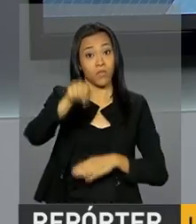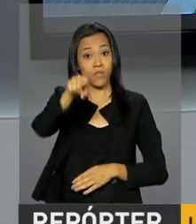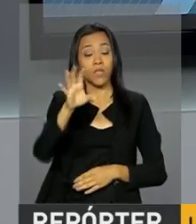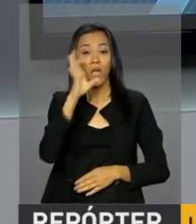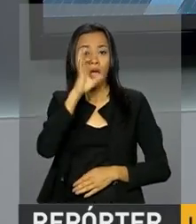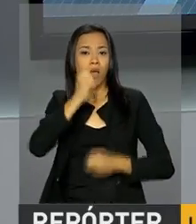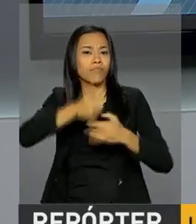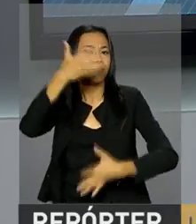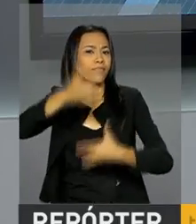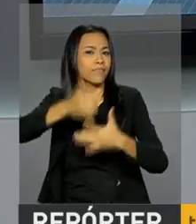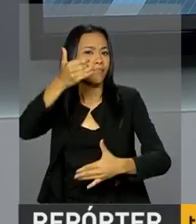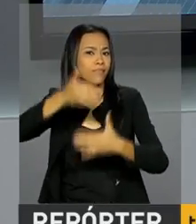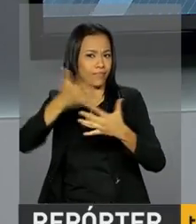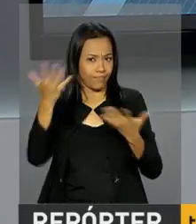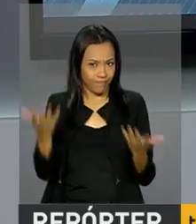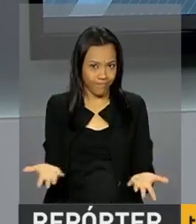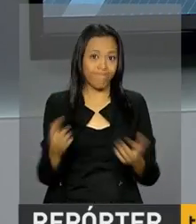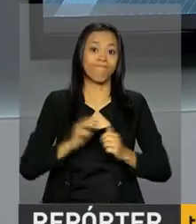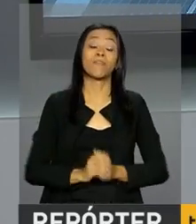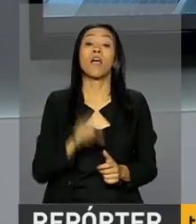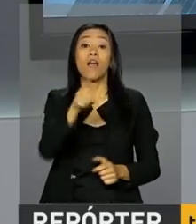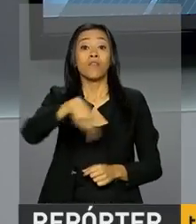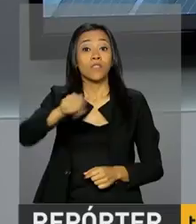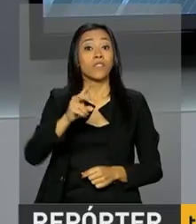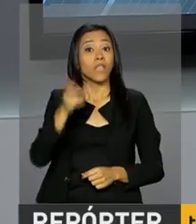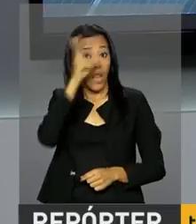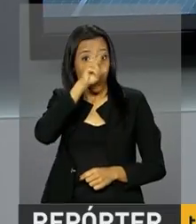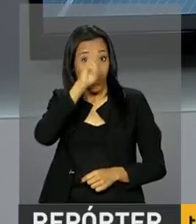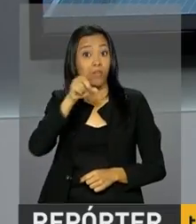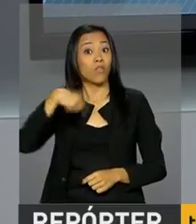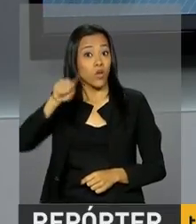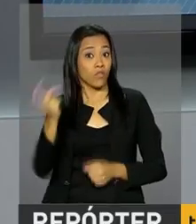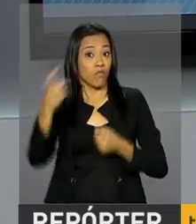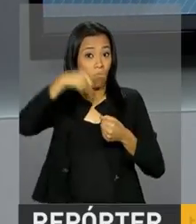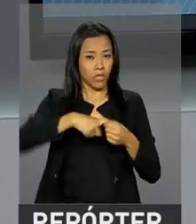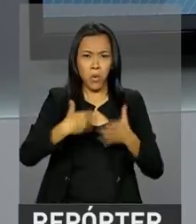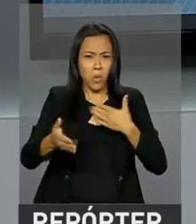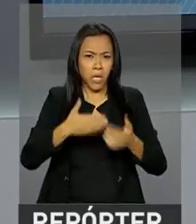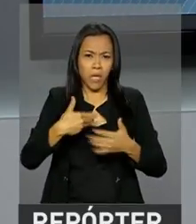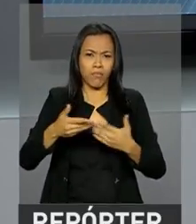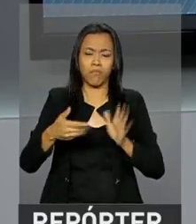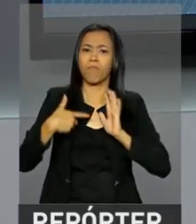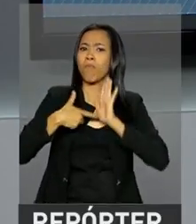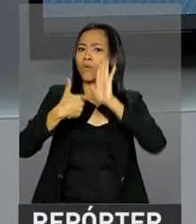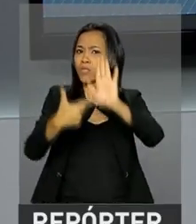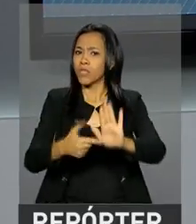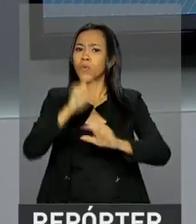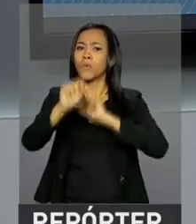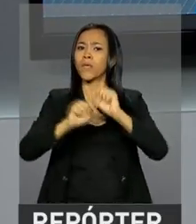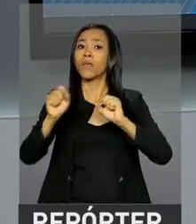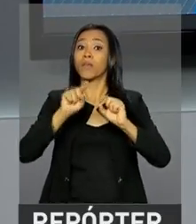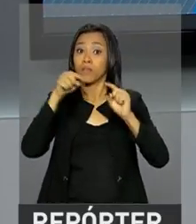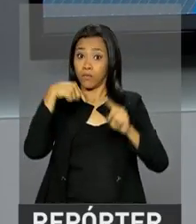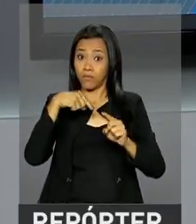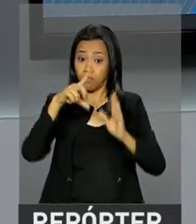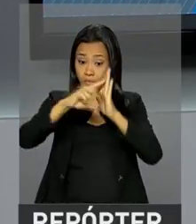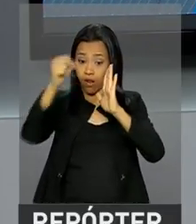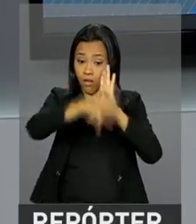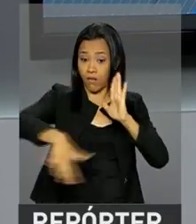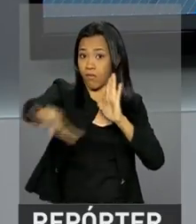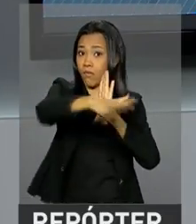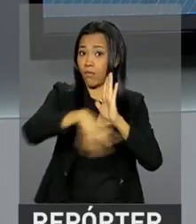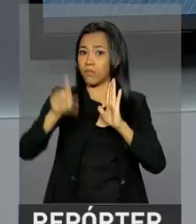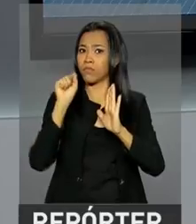você acompanha também nas nossas redes sociais. Lembrando que a gente pode voltar a qualquer momento, transmitindo ao vivo, direto do